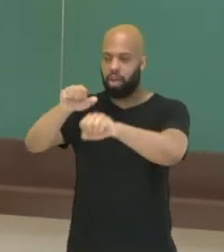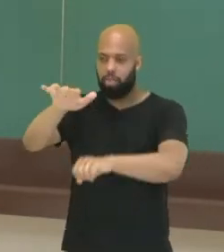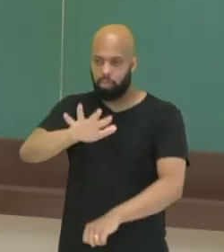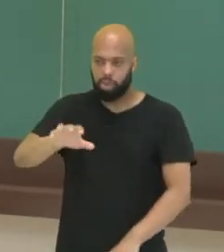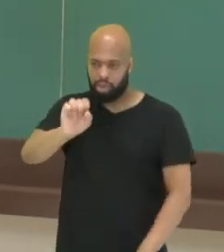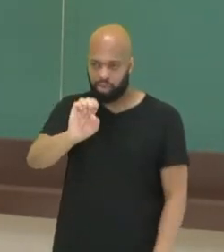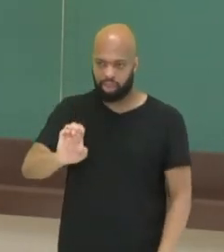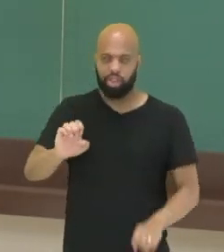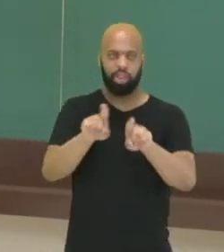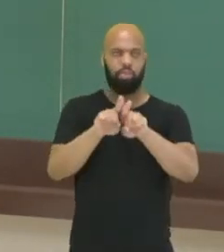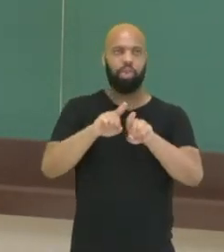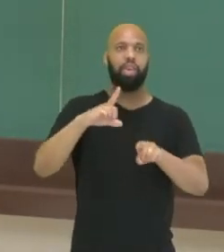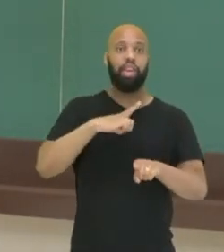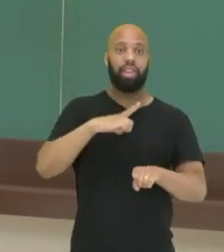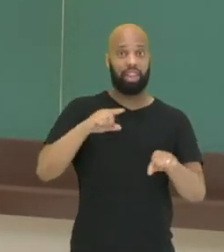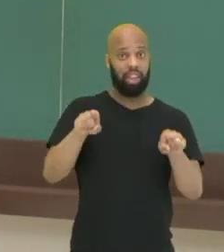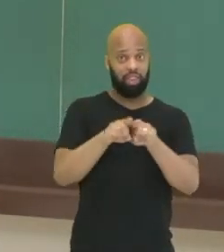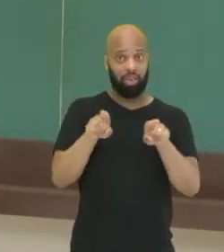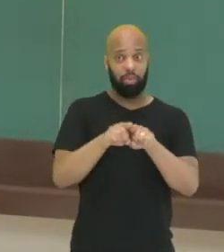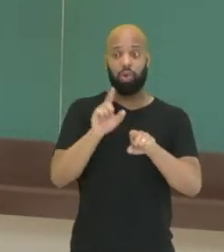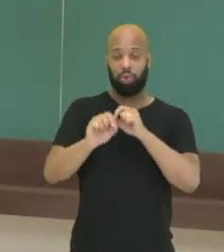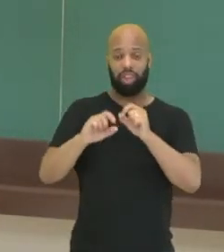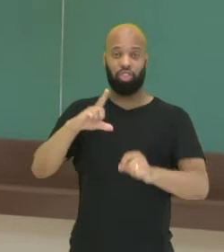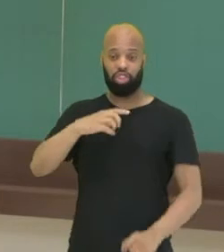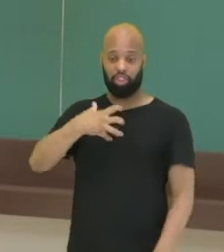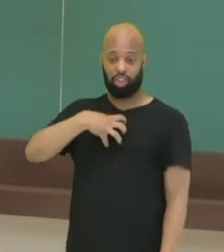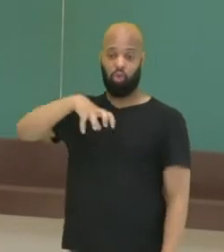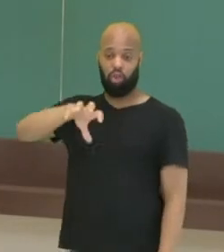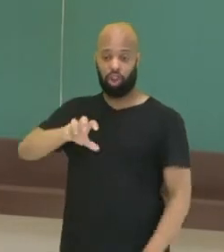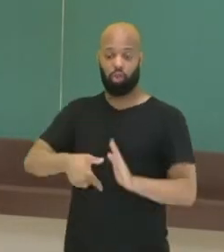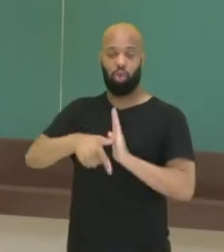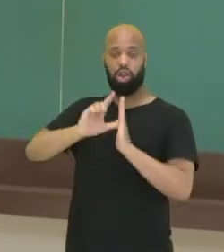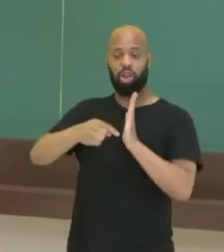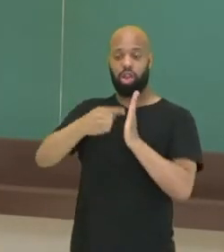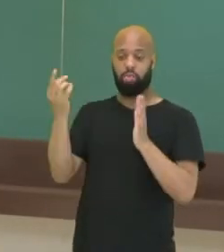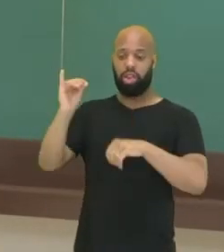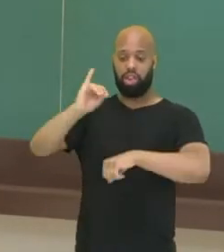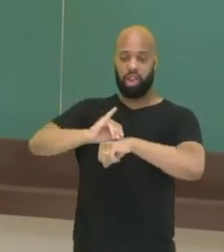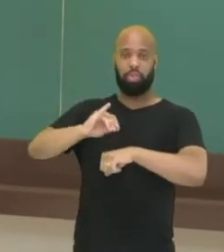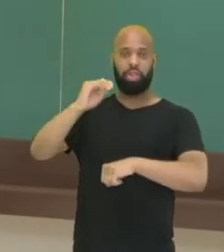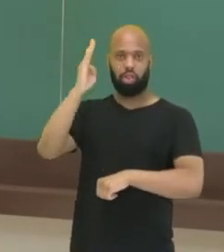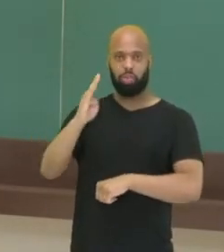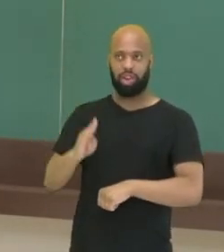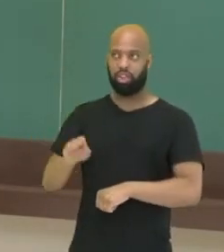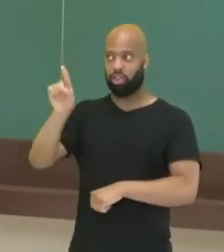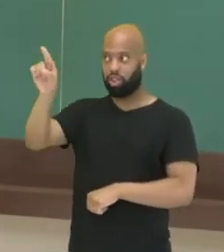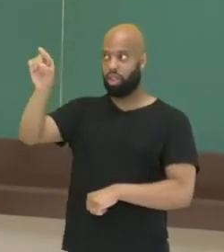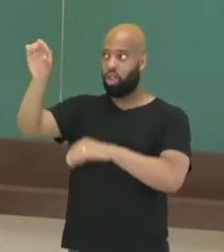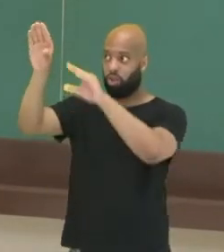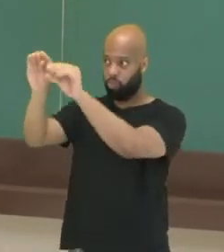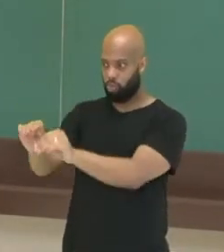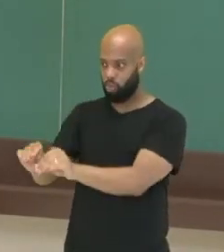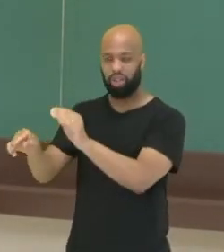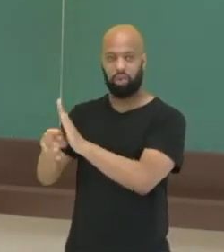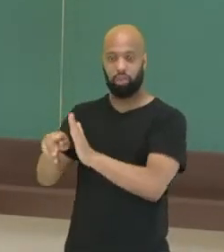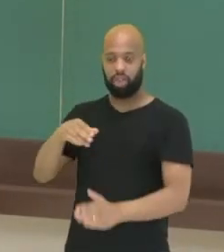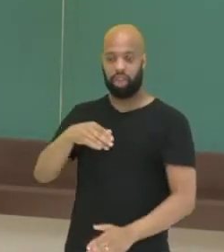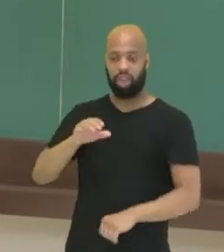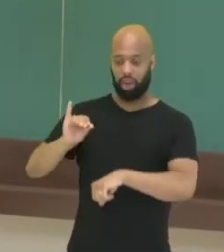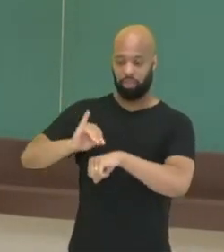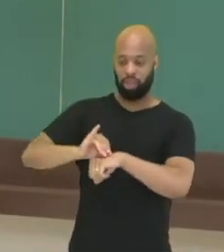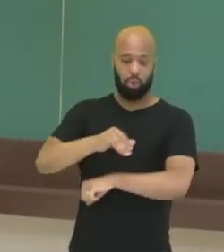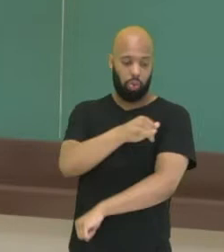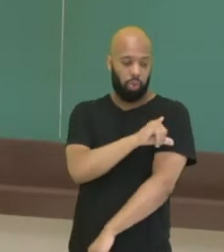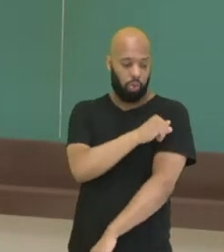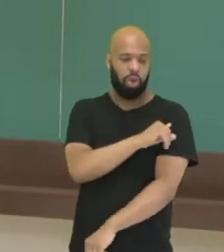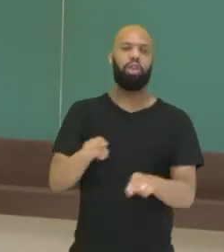A mudança do centro político e econômico de Salvador, que era a primeira capital do Brasil, para o Rio de Janeiro, é outro fator